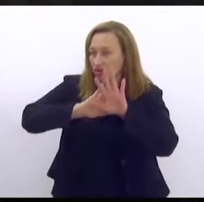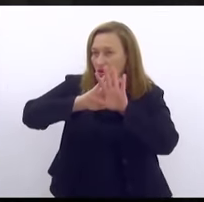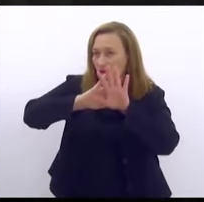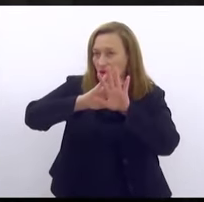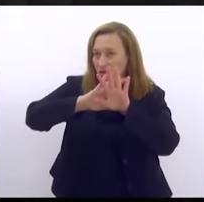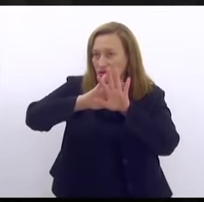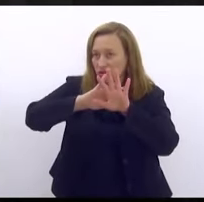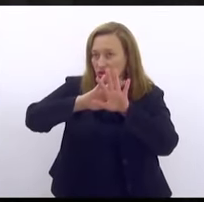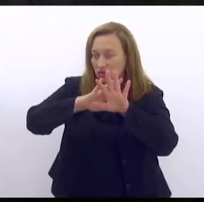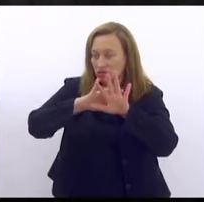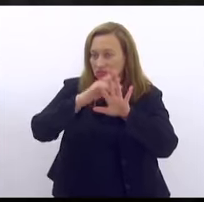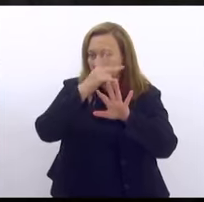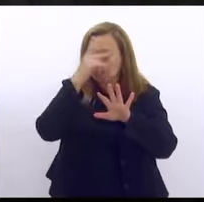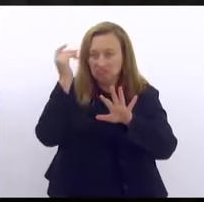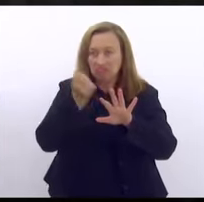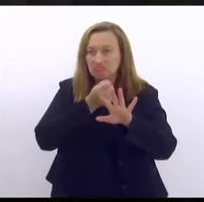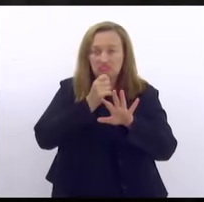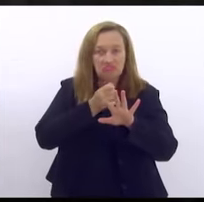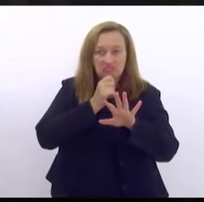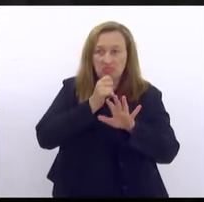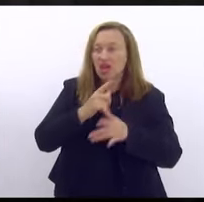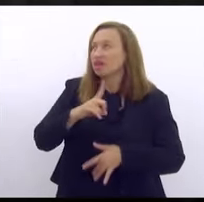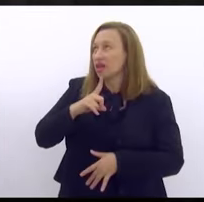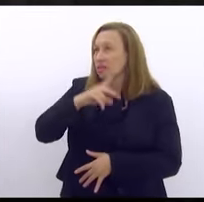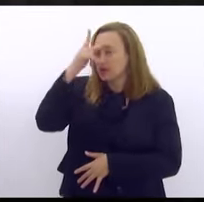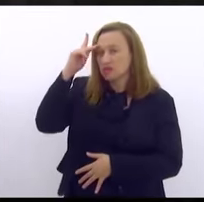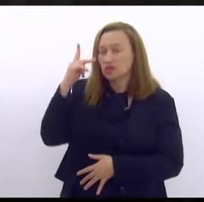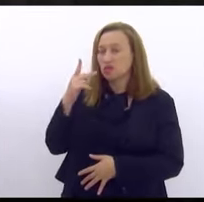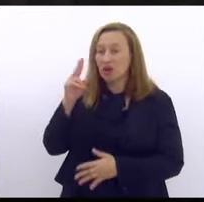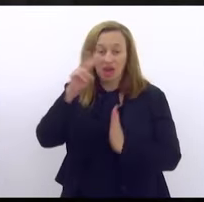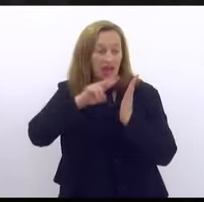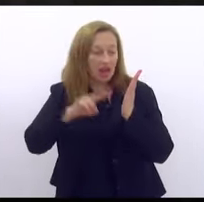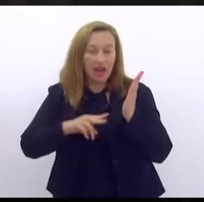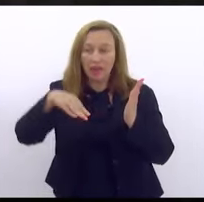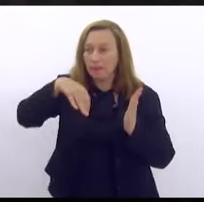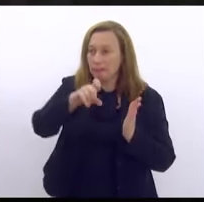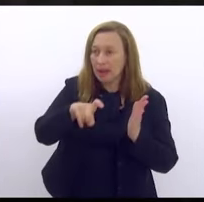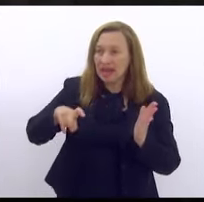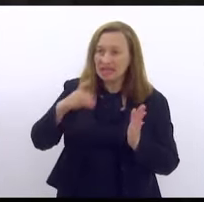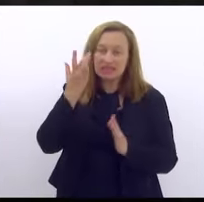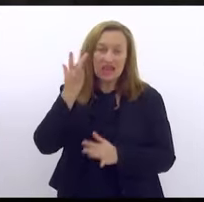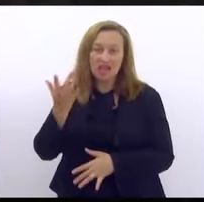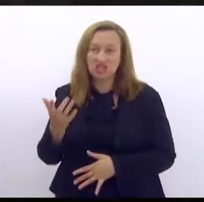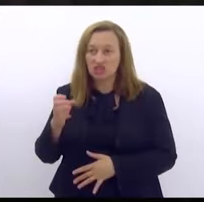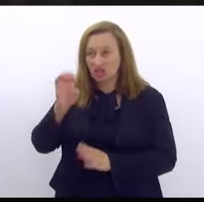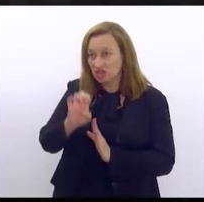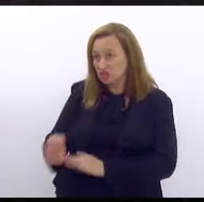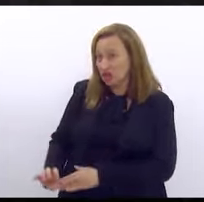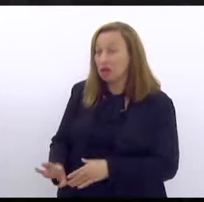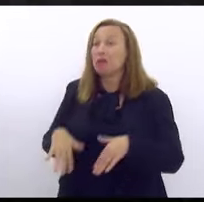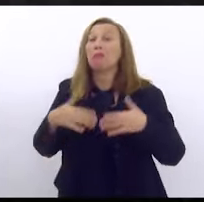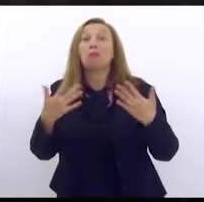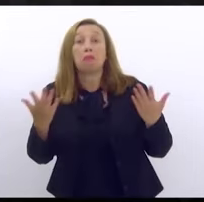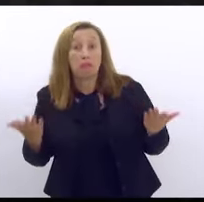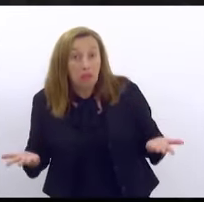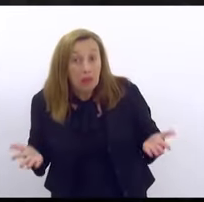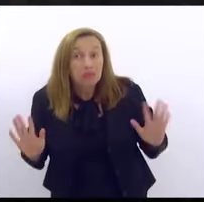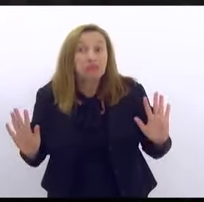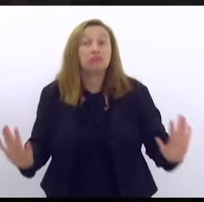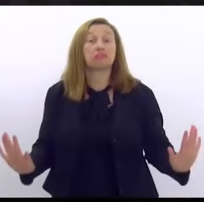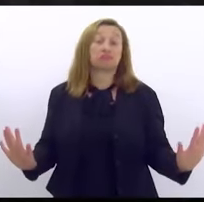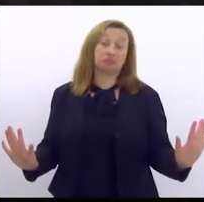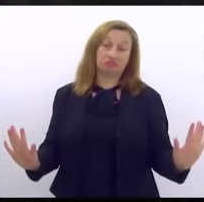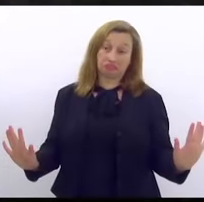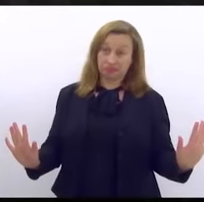orelhas de livro do marxismo e se acha de esquerda. Vou fazer o quê? Né? Mas, enfim, que